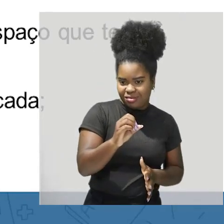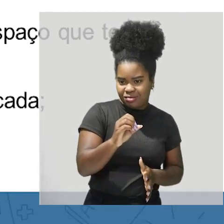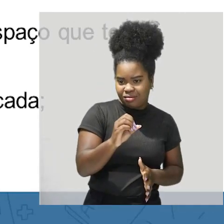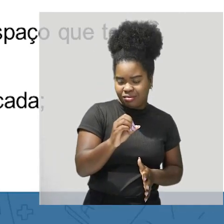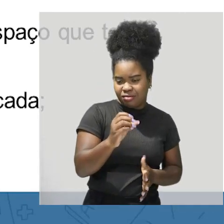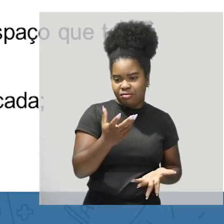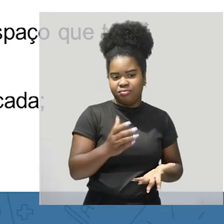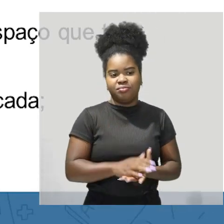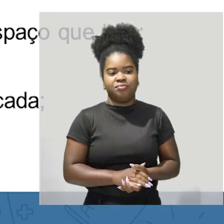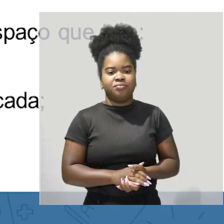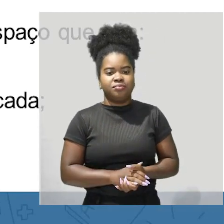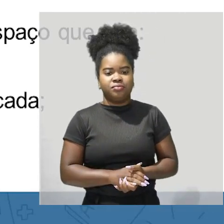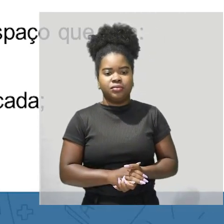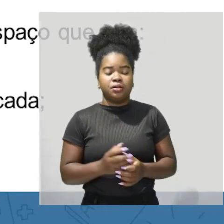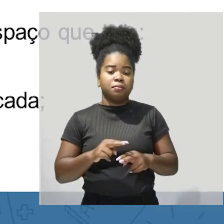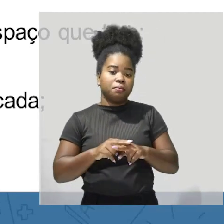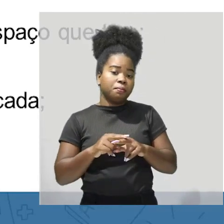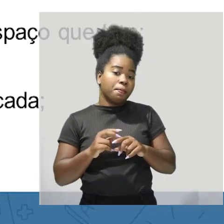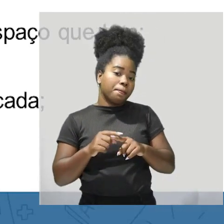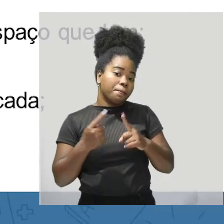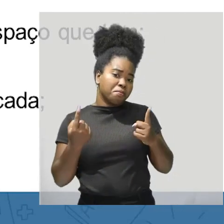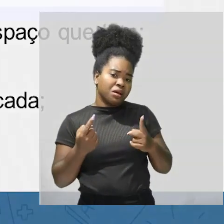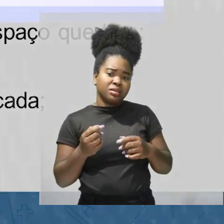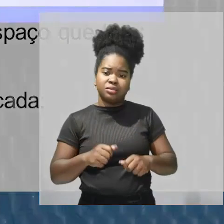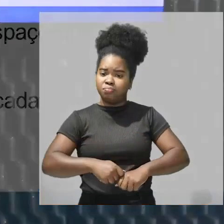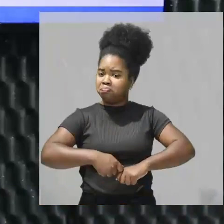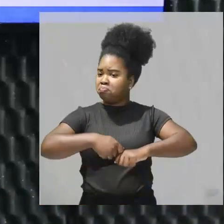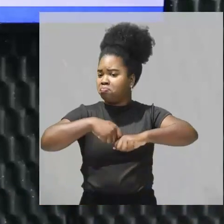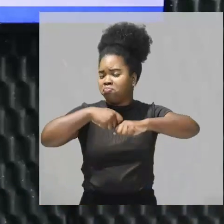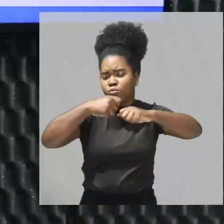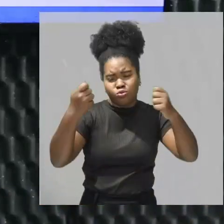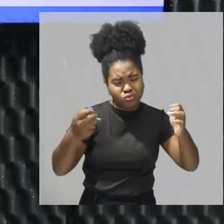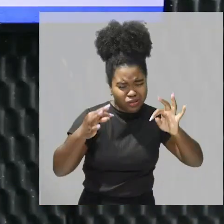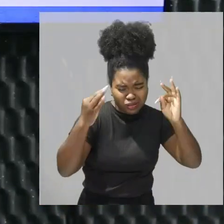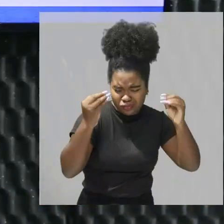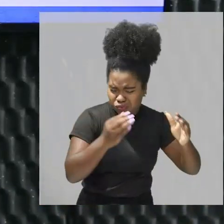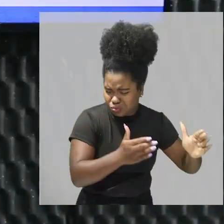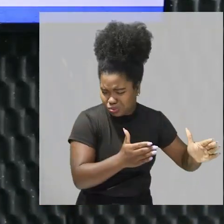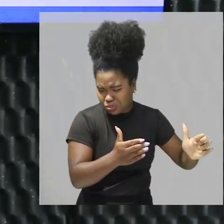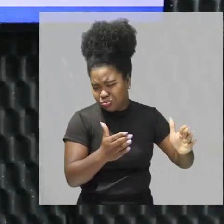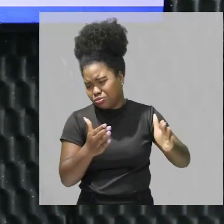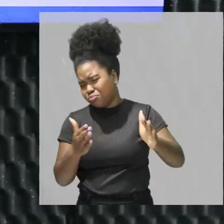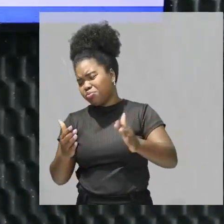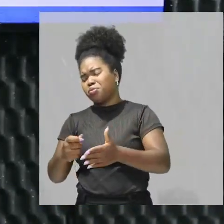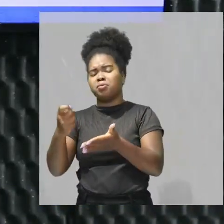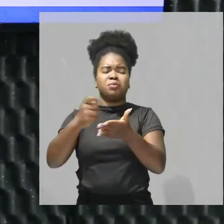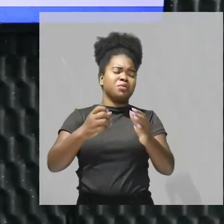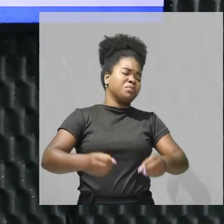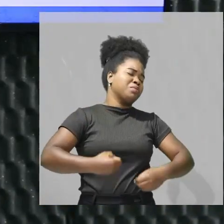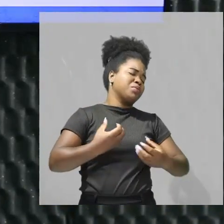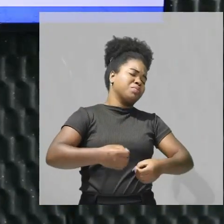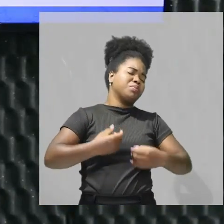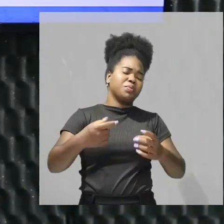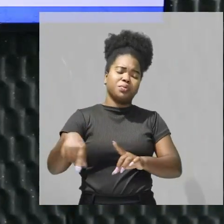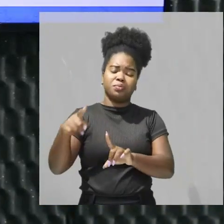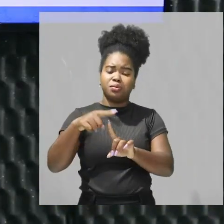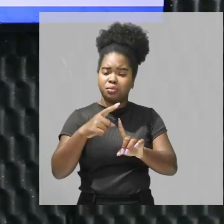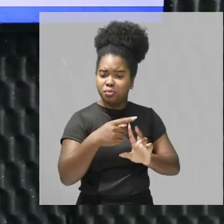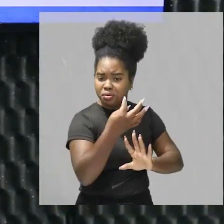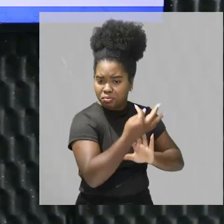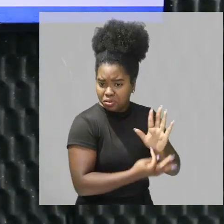não ser eliminado. Porém, é praticamente impossível passar por todas as etapas do texto dissertativo argumentativo,